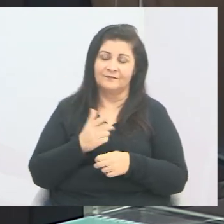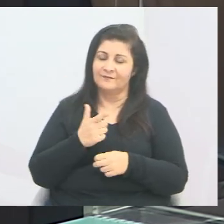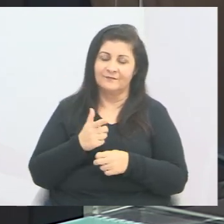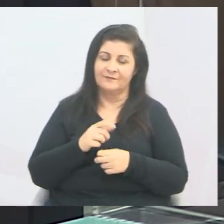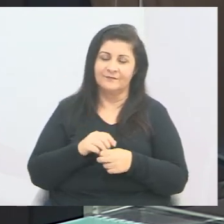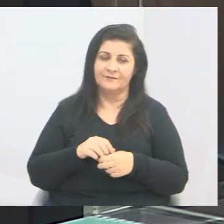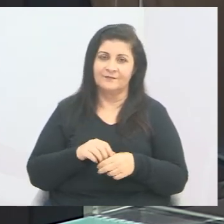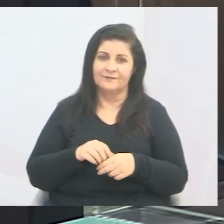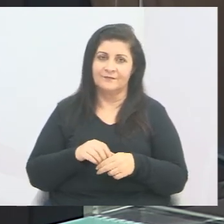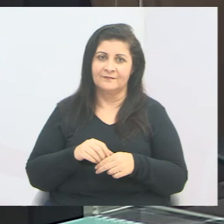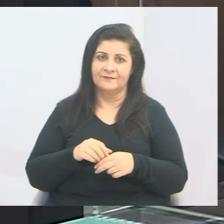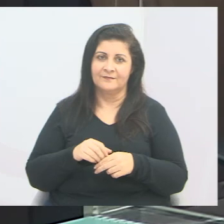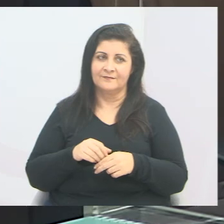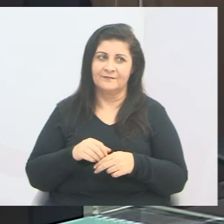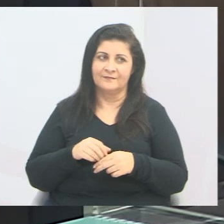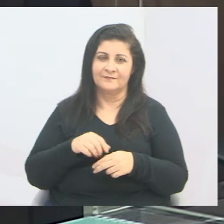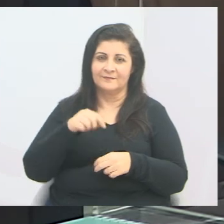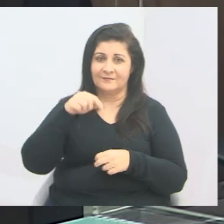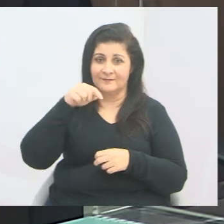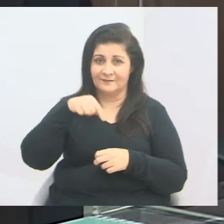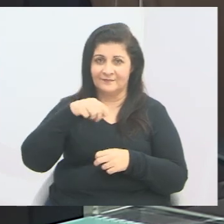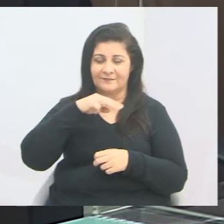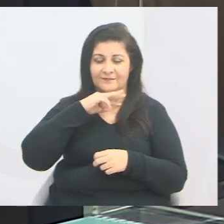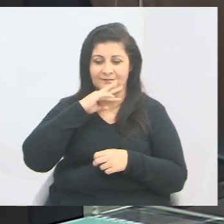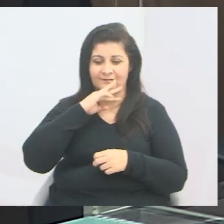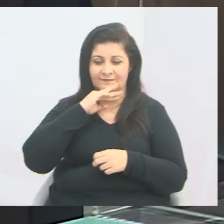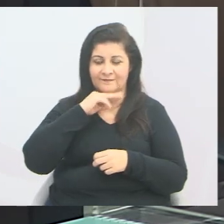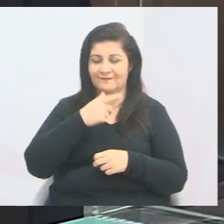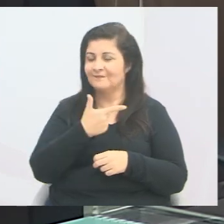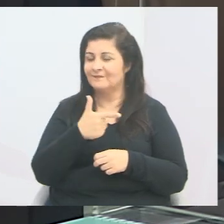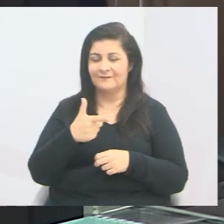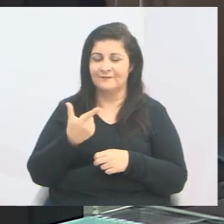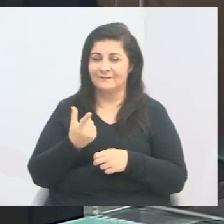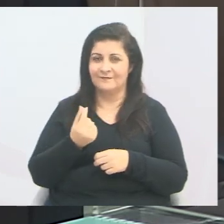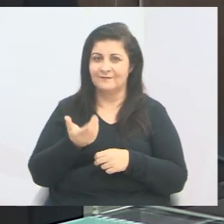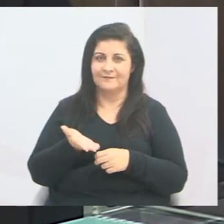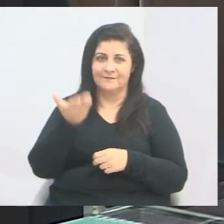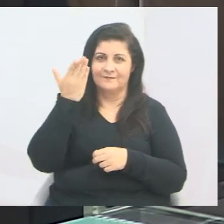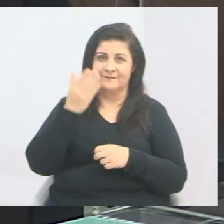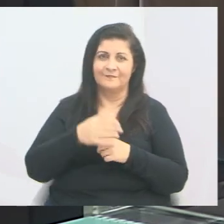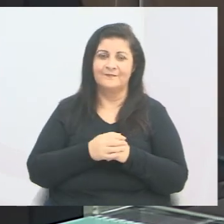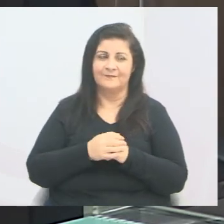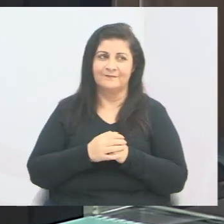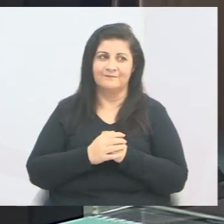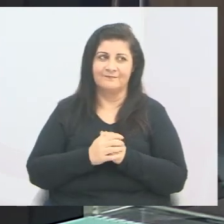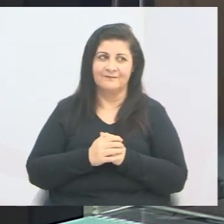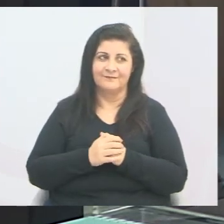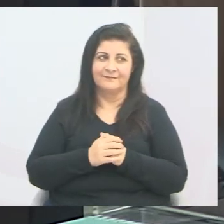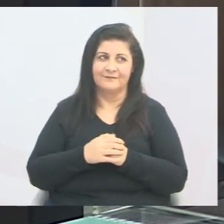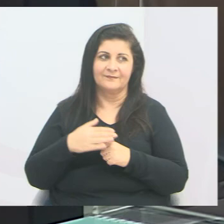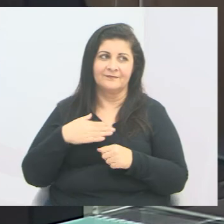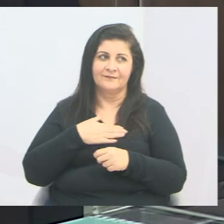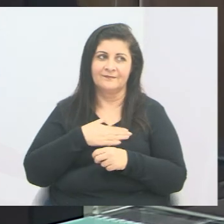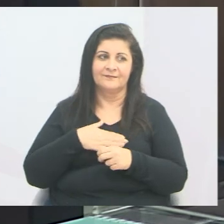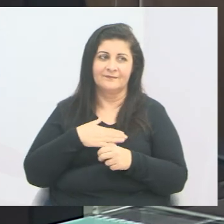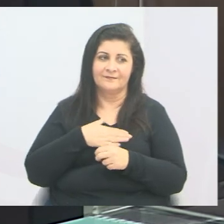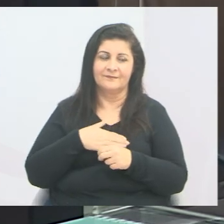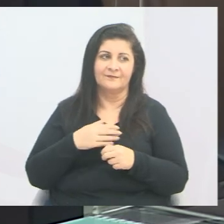tivemos. Esse março, novamente não. Então, eu gostaria de